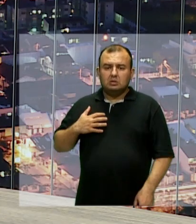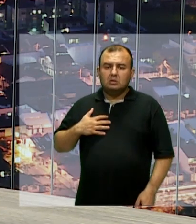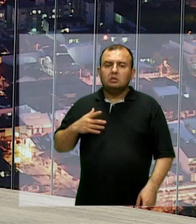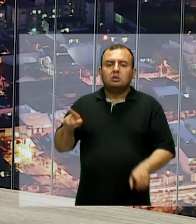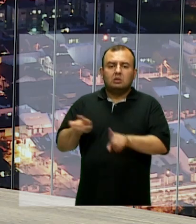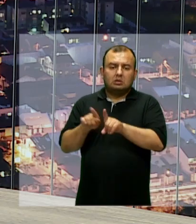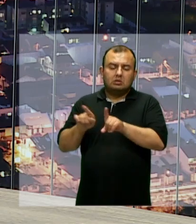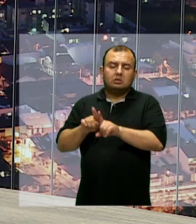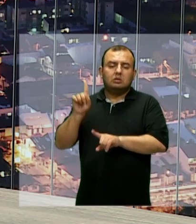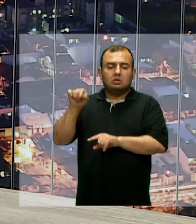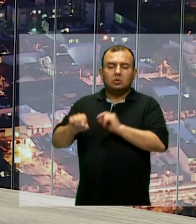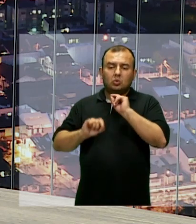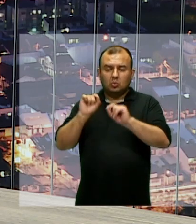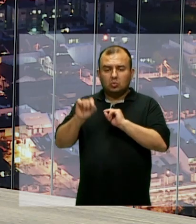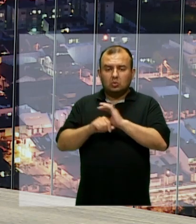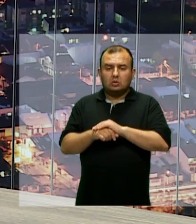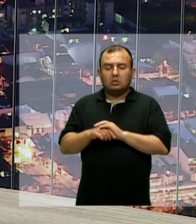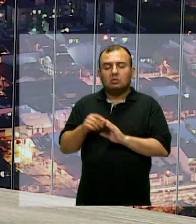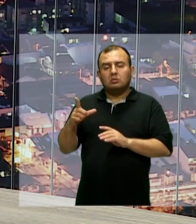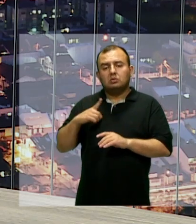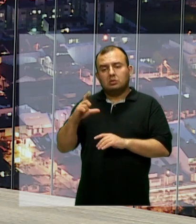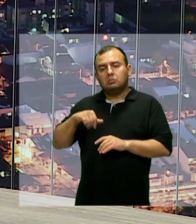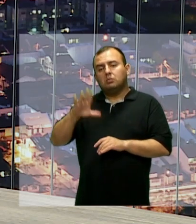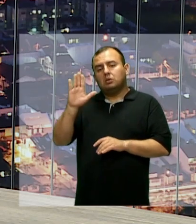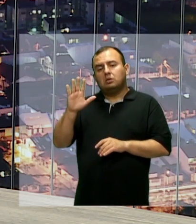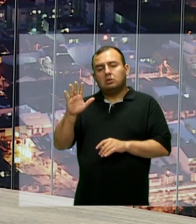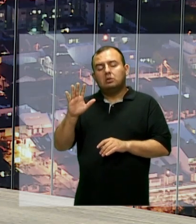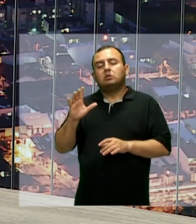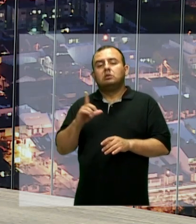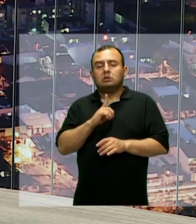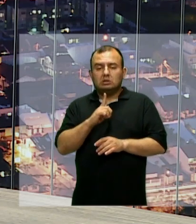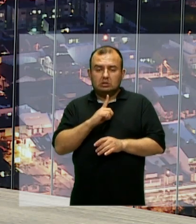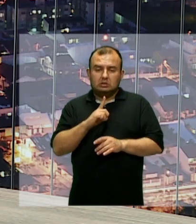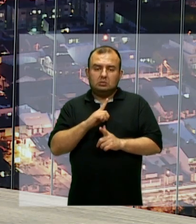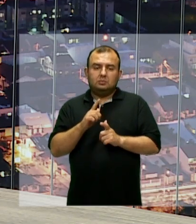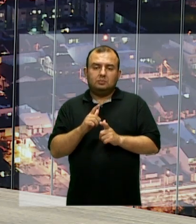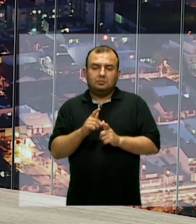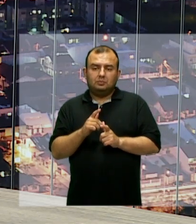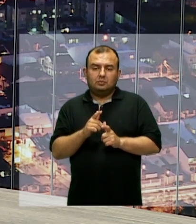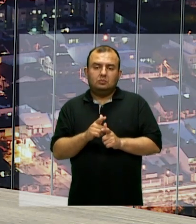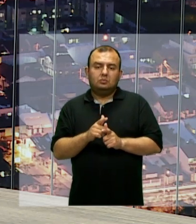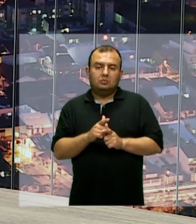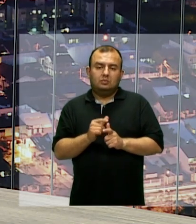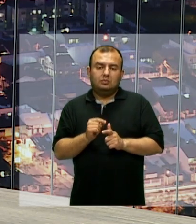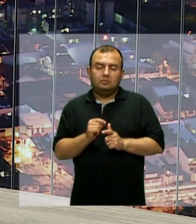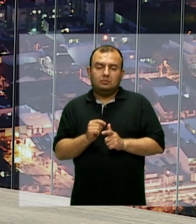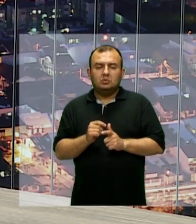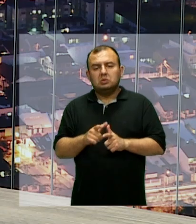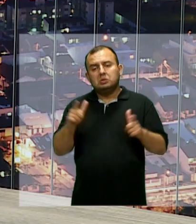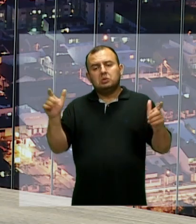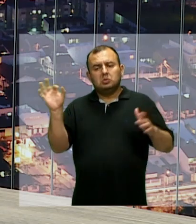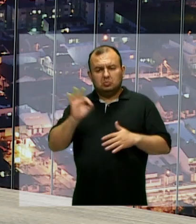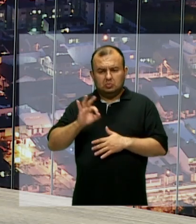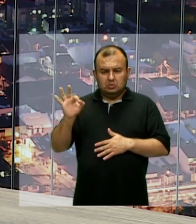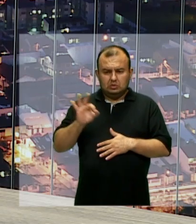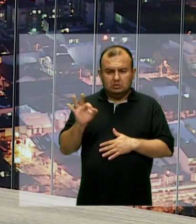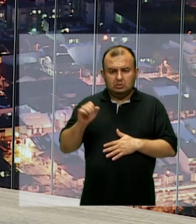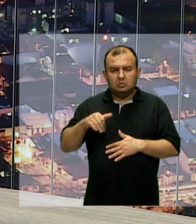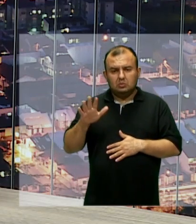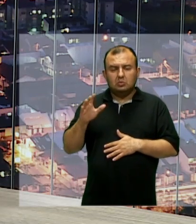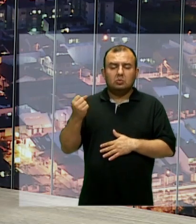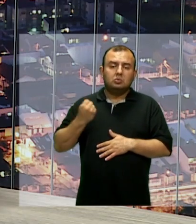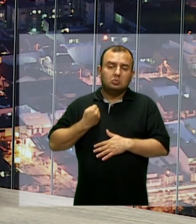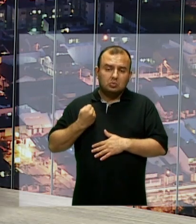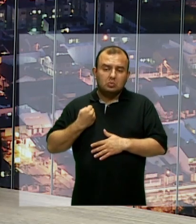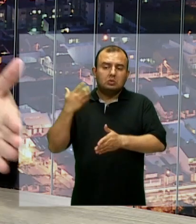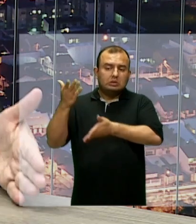dos que mais aparecem, digamos assim, são o maior, tem uma porcentagem, o maior número